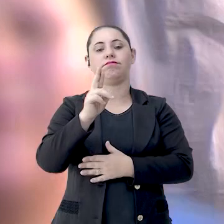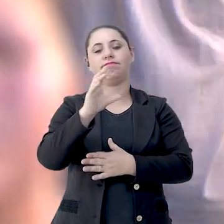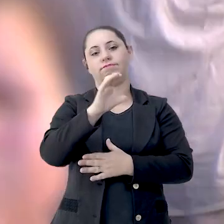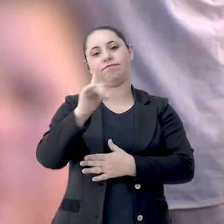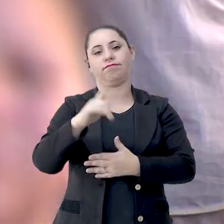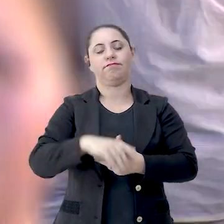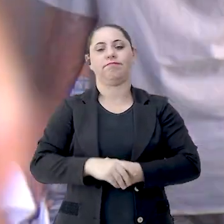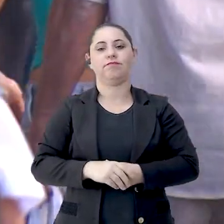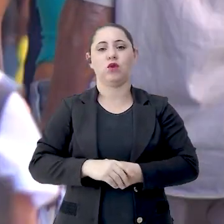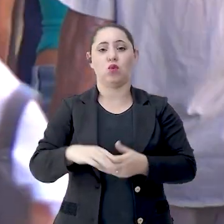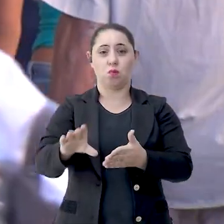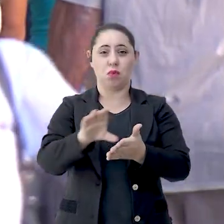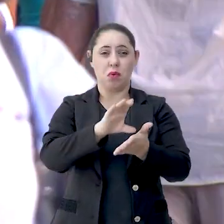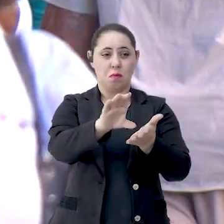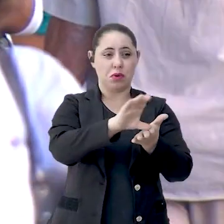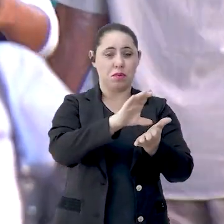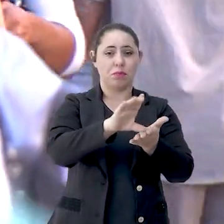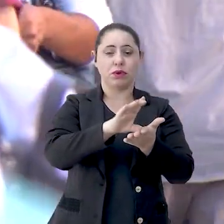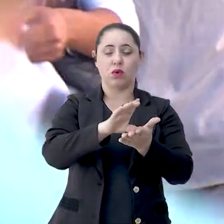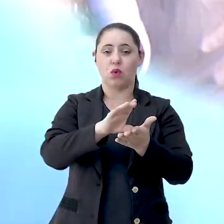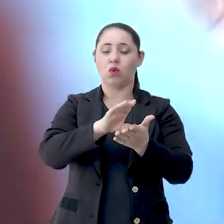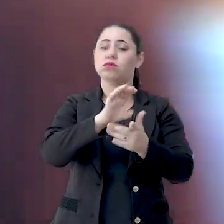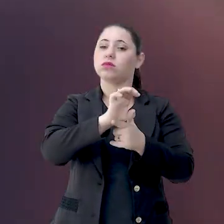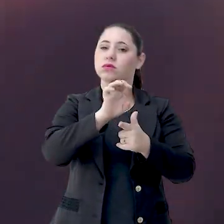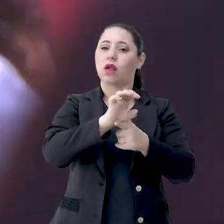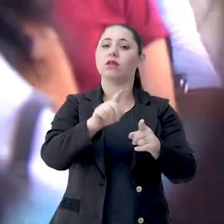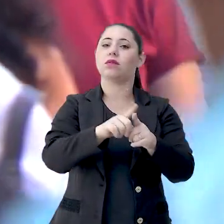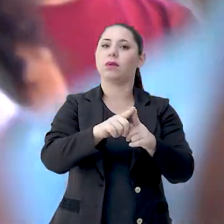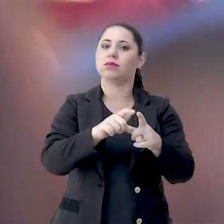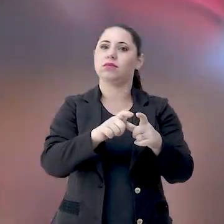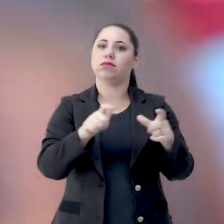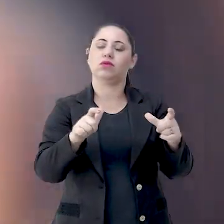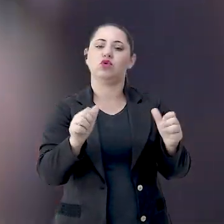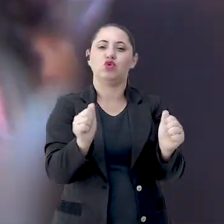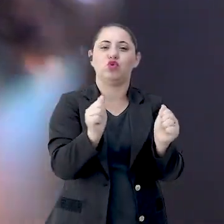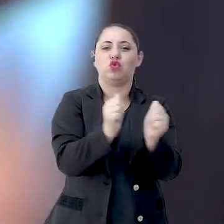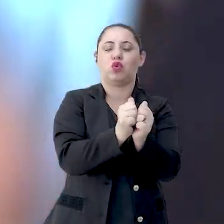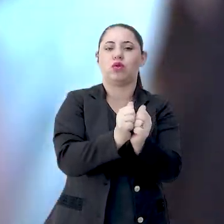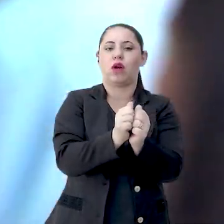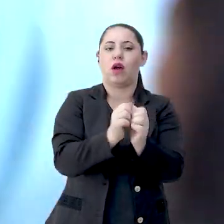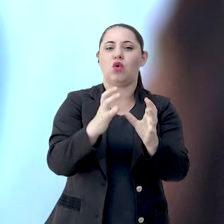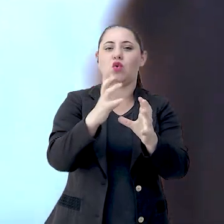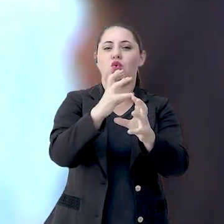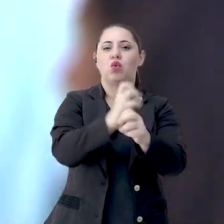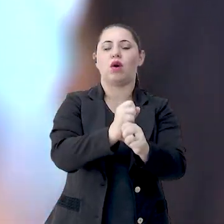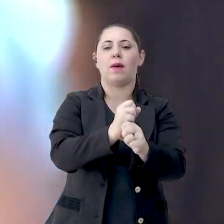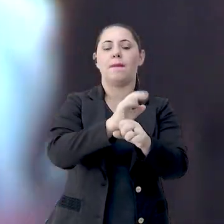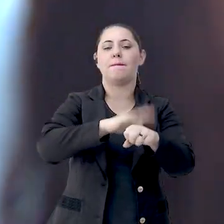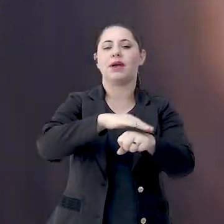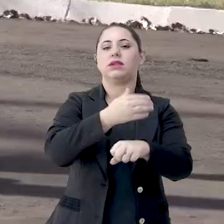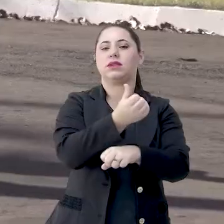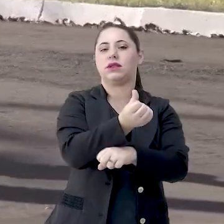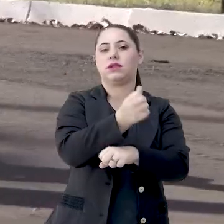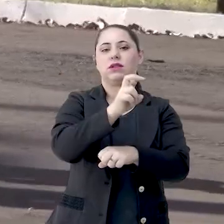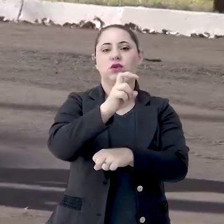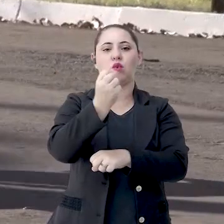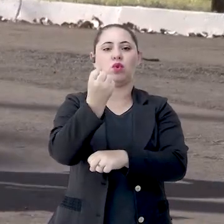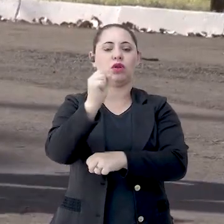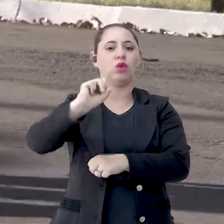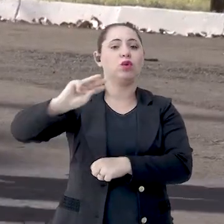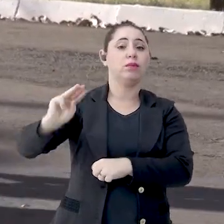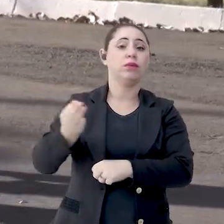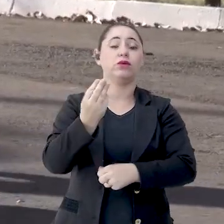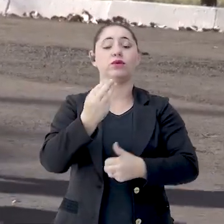quase 790 mil há 3 anos para 906 mil atualmente. Tem o